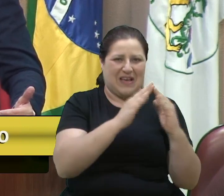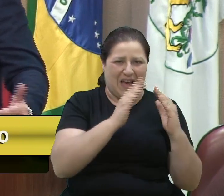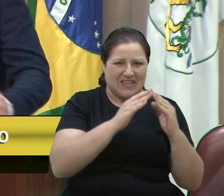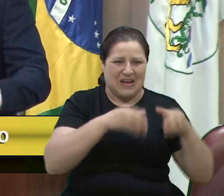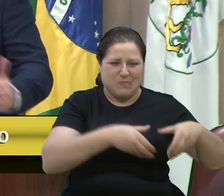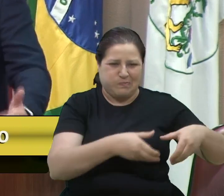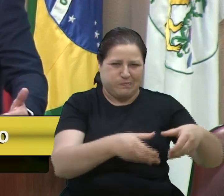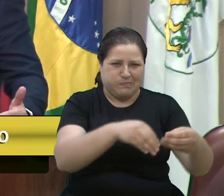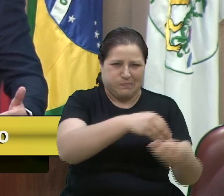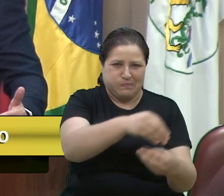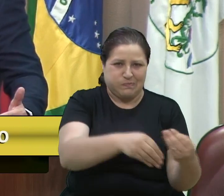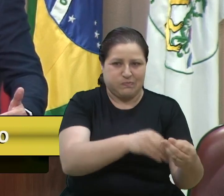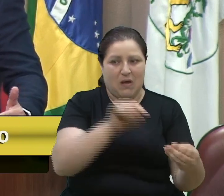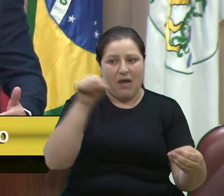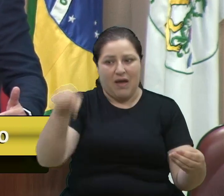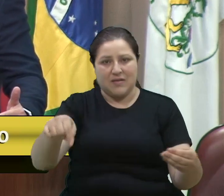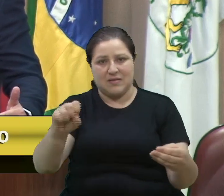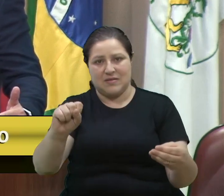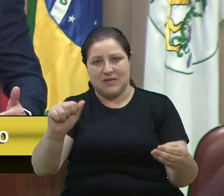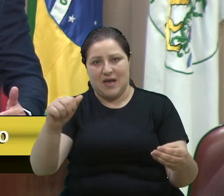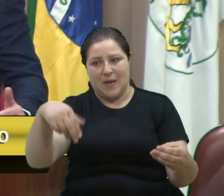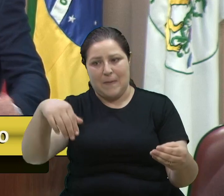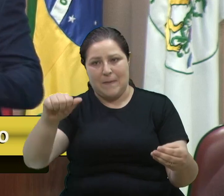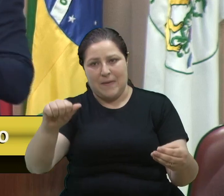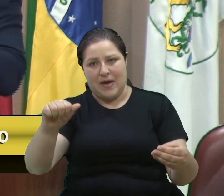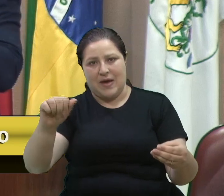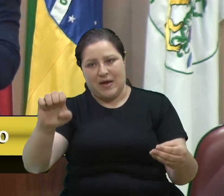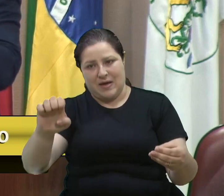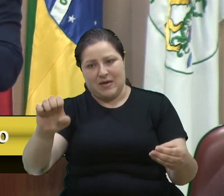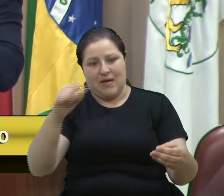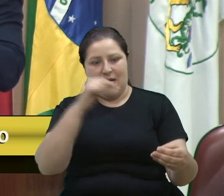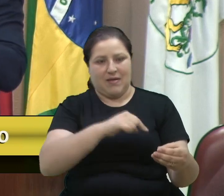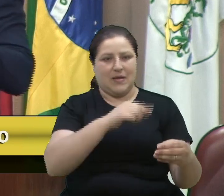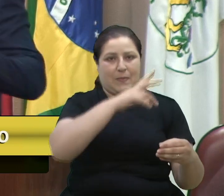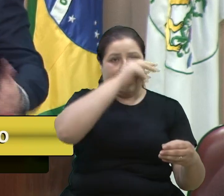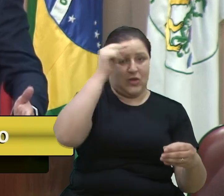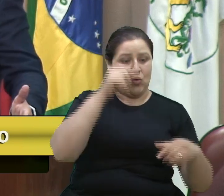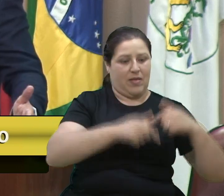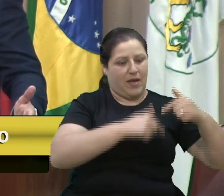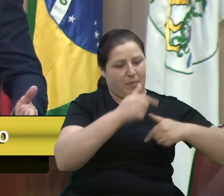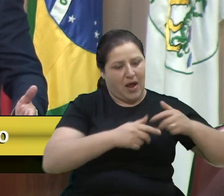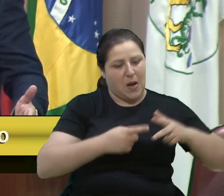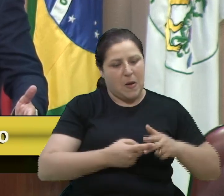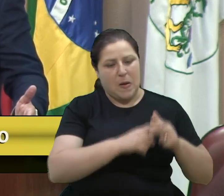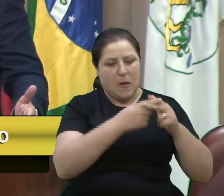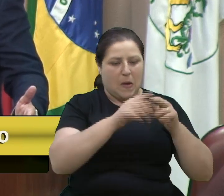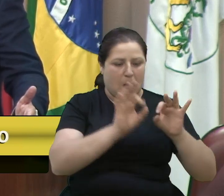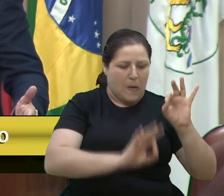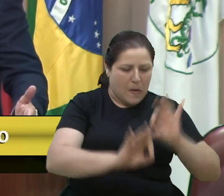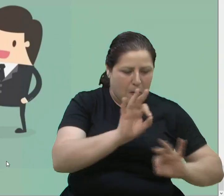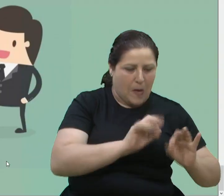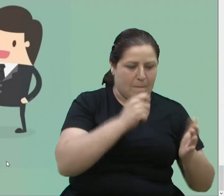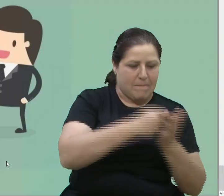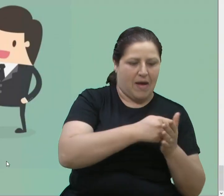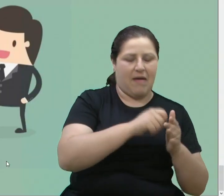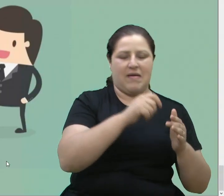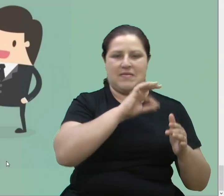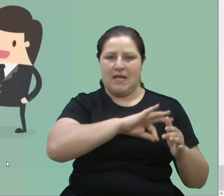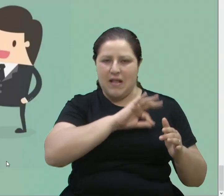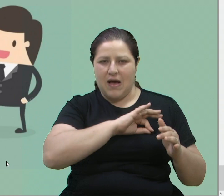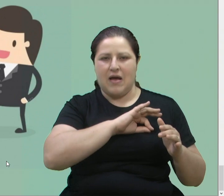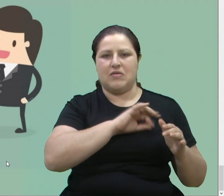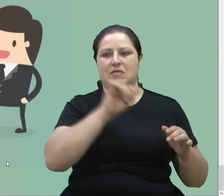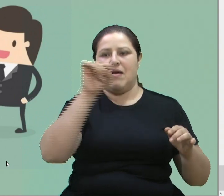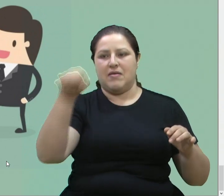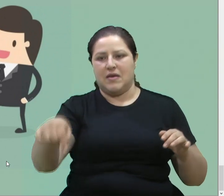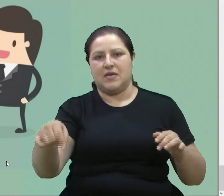do serviço prestado pela Prefeitura de Caxias. Daí eu tenho até uma brincadeira que sempre falam do primo rico,